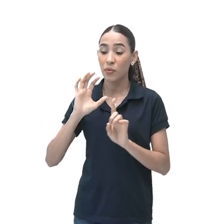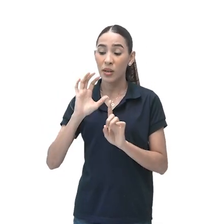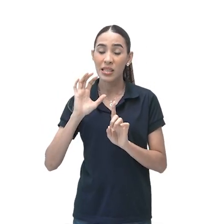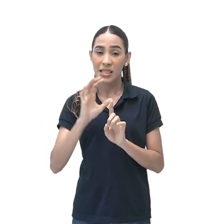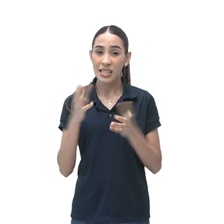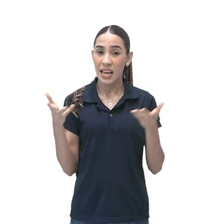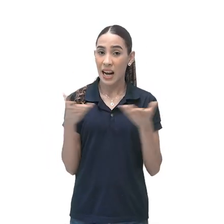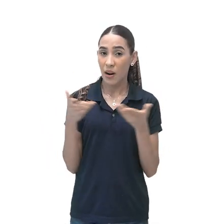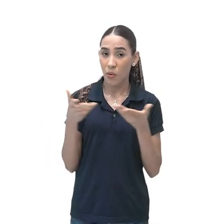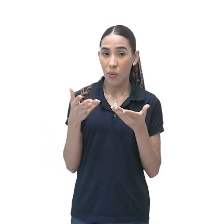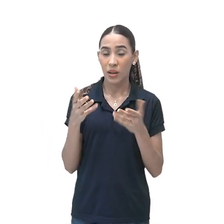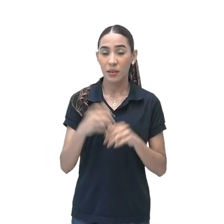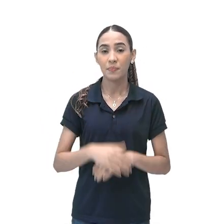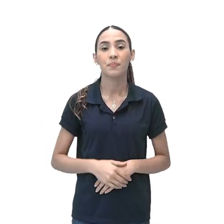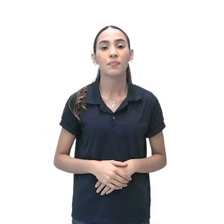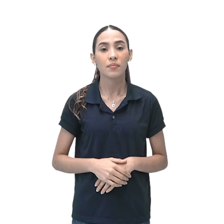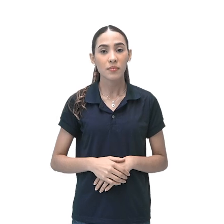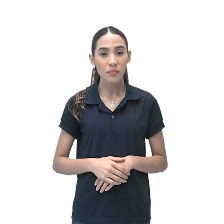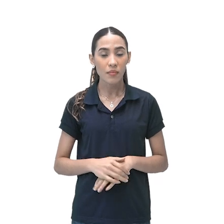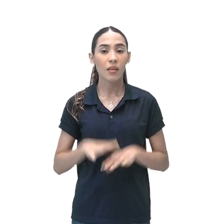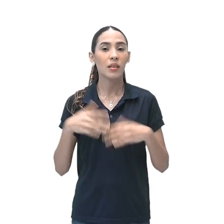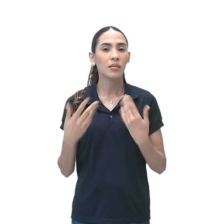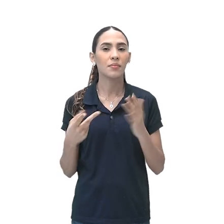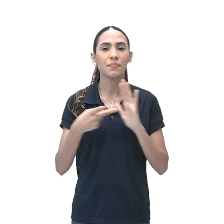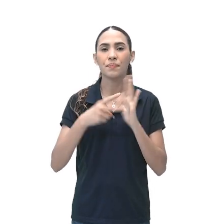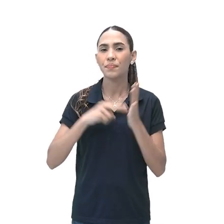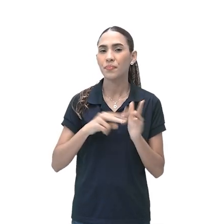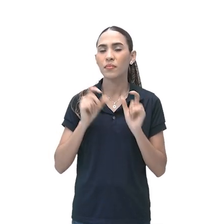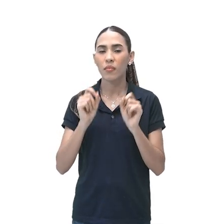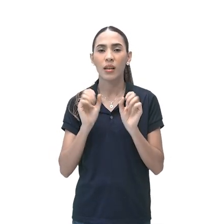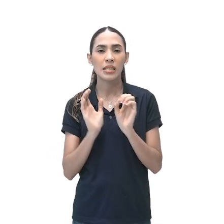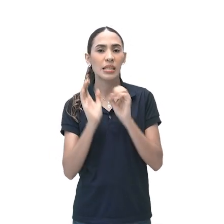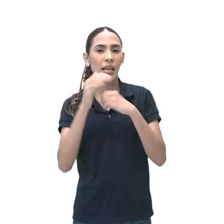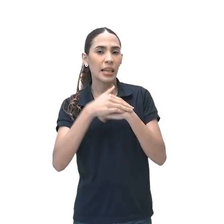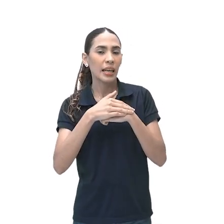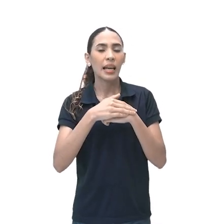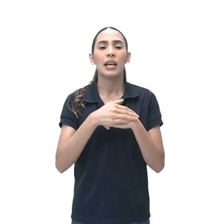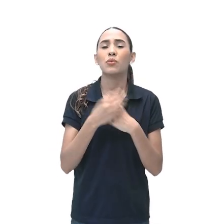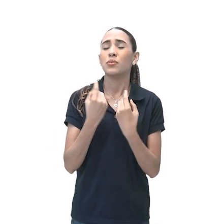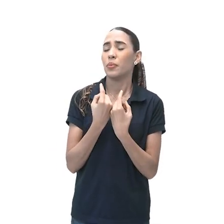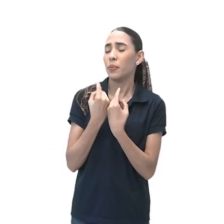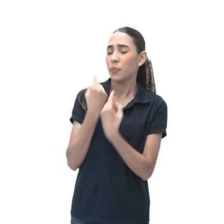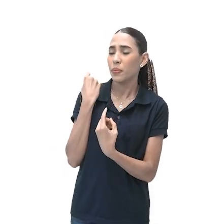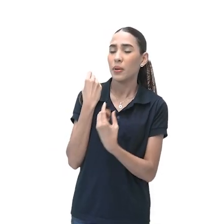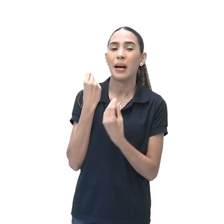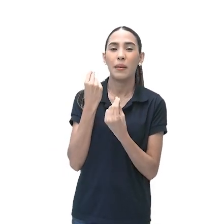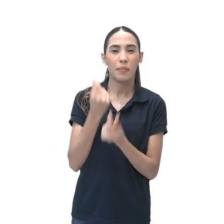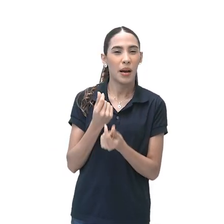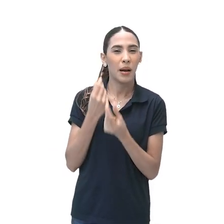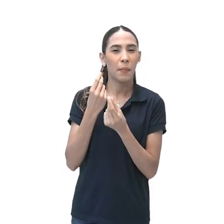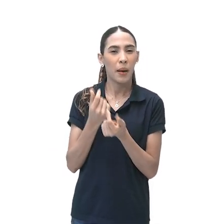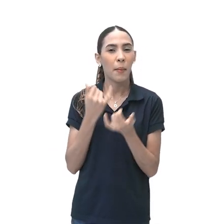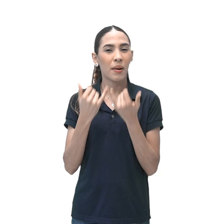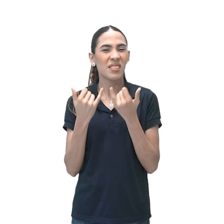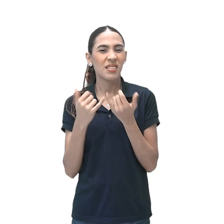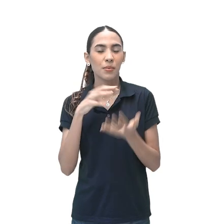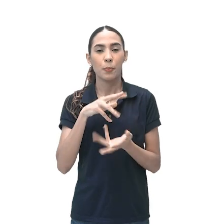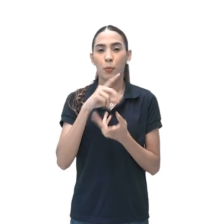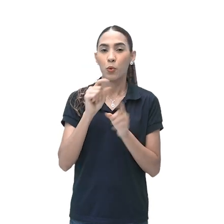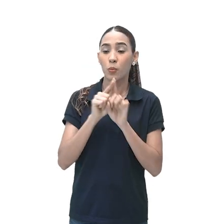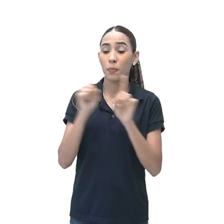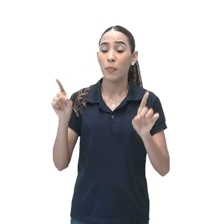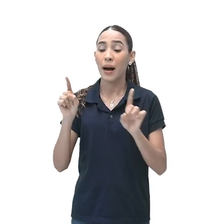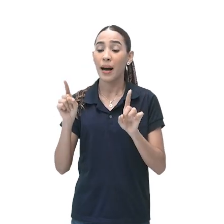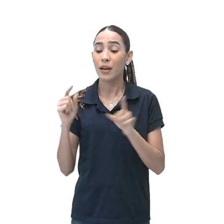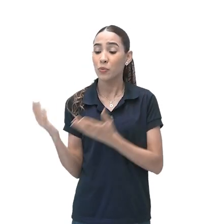ela neste poema. Então, ele diz que segredos velhos, velhos como o mundo, mas que para